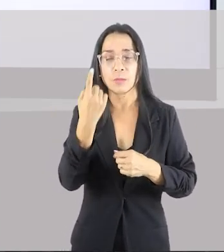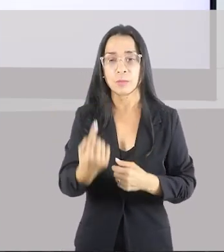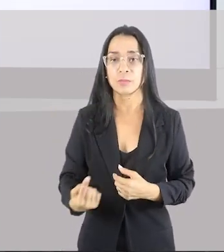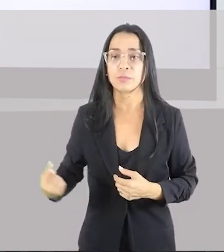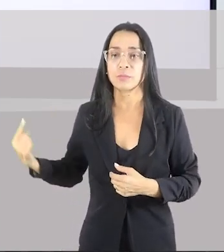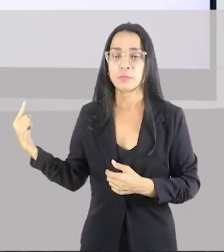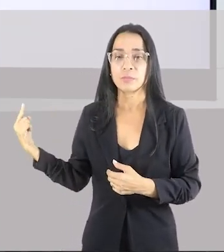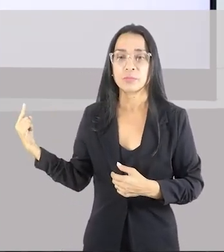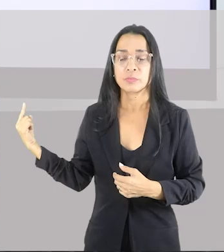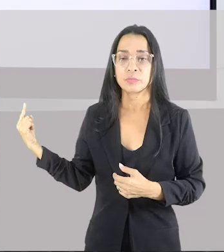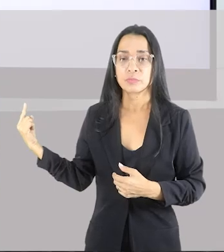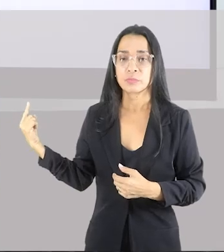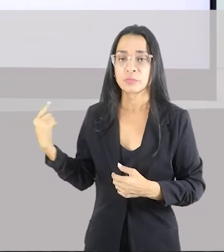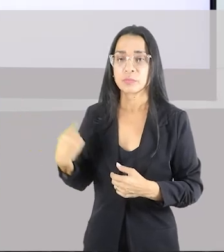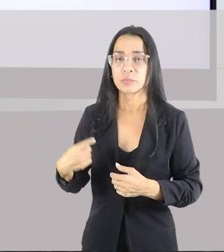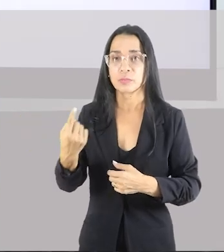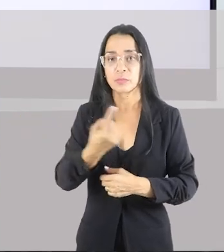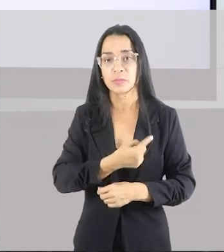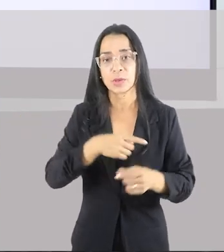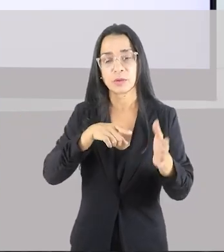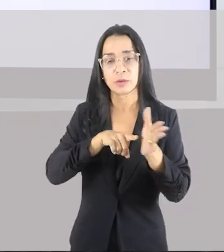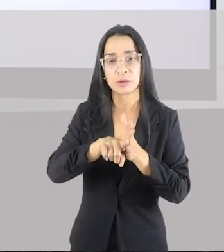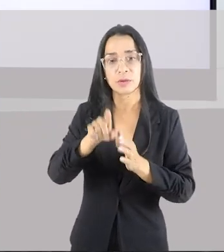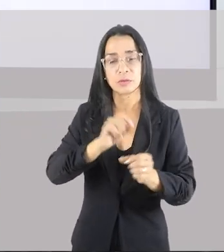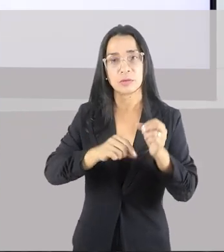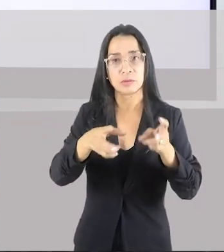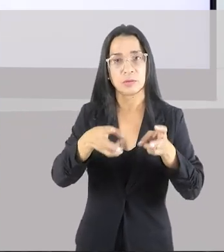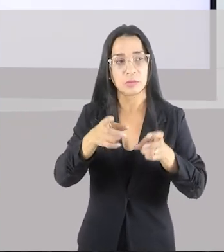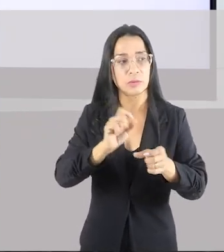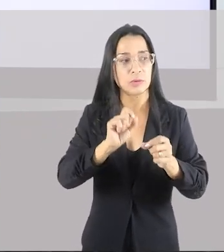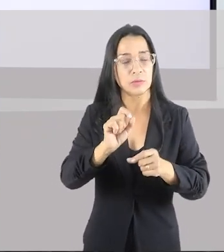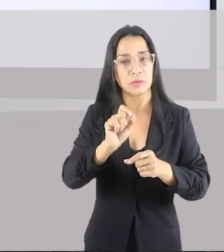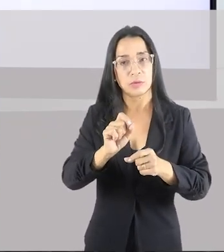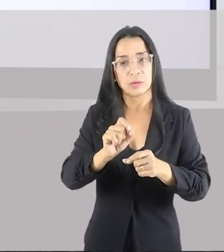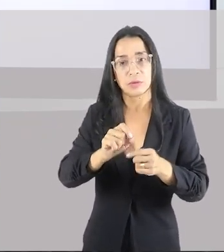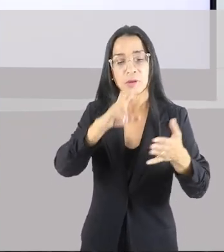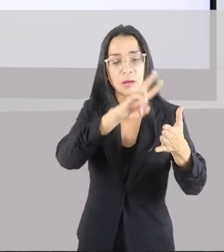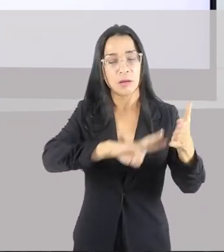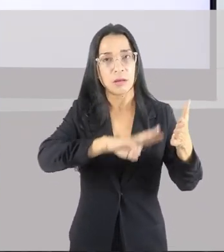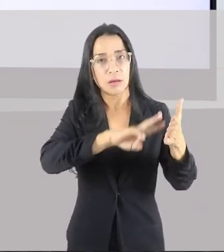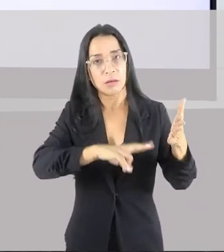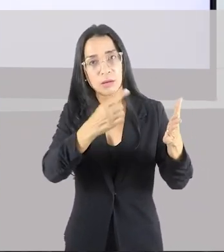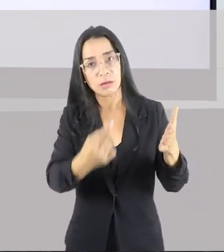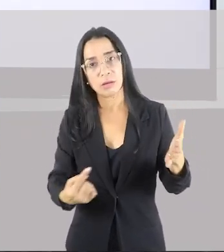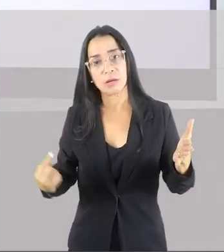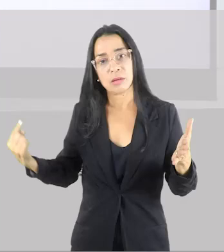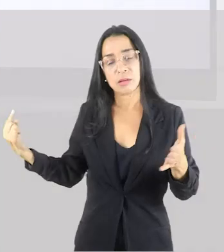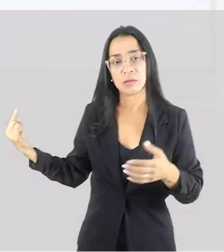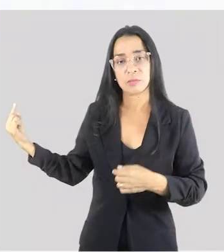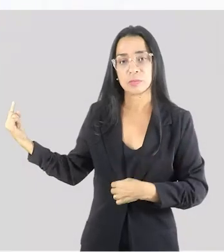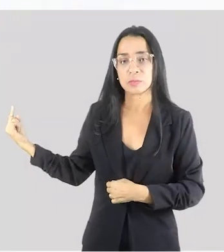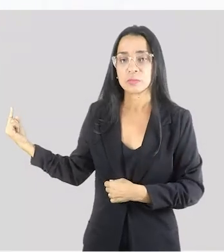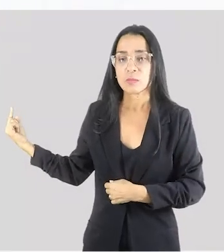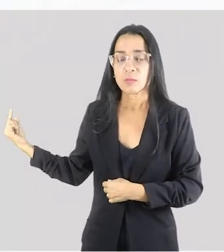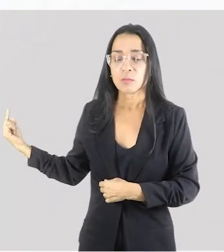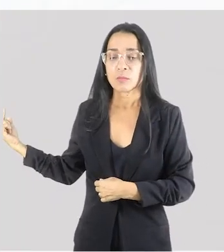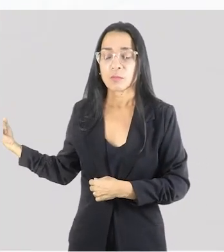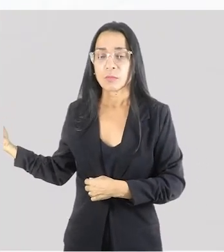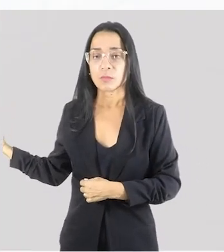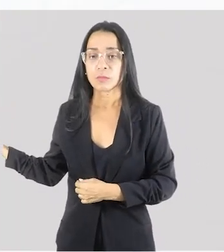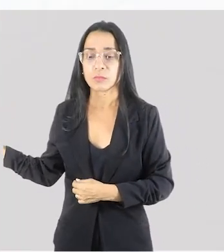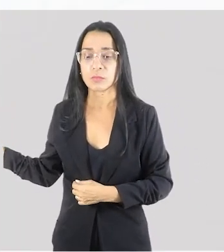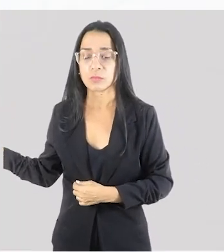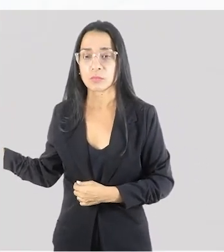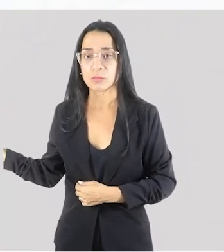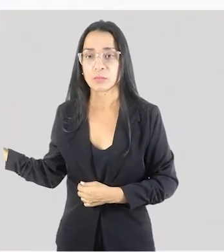tá? Lá nas nossas questões, observa aí e lê comigo aqui o que está dizendo. Com base no esquema abaixo,